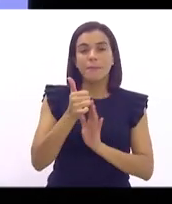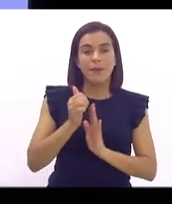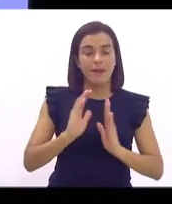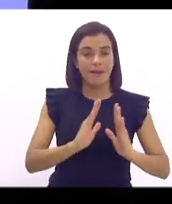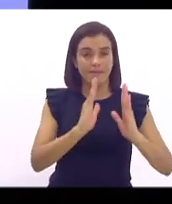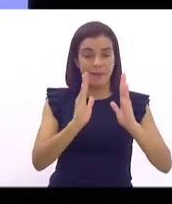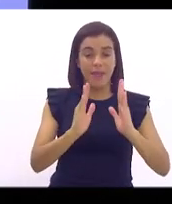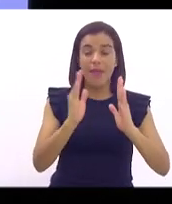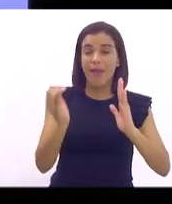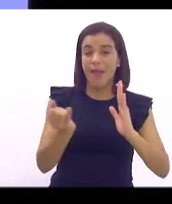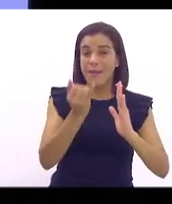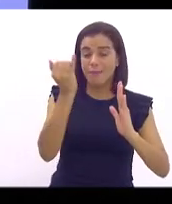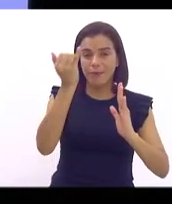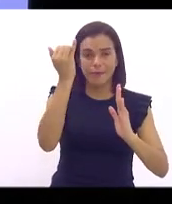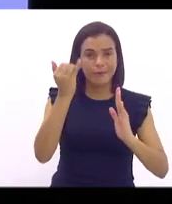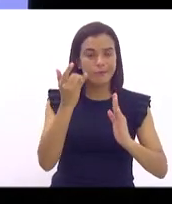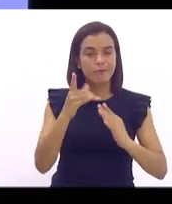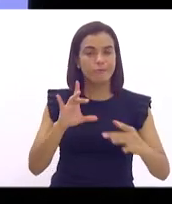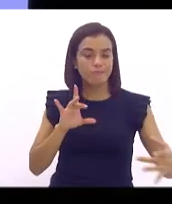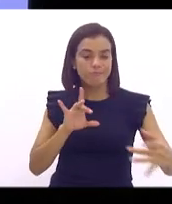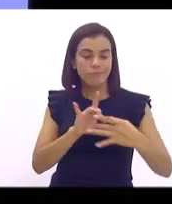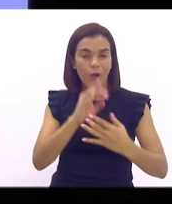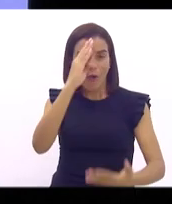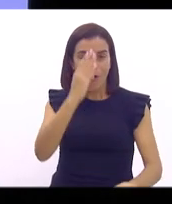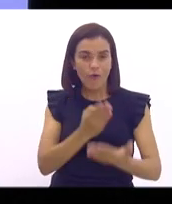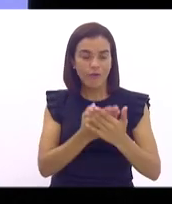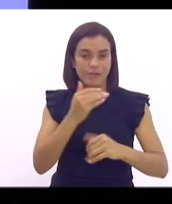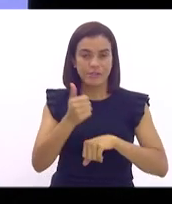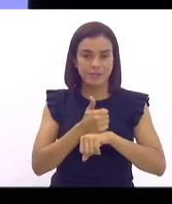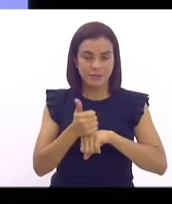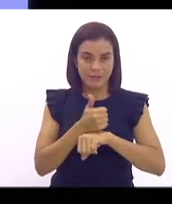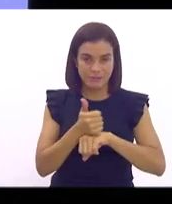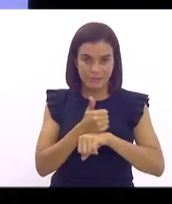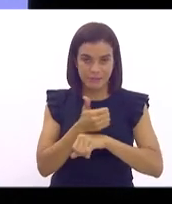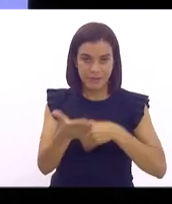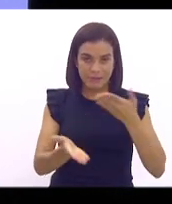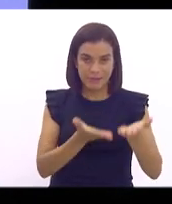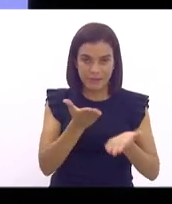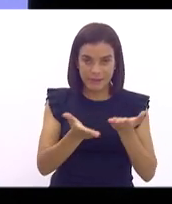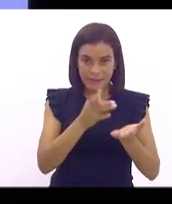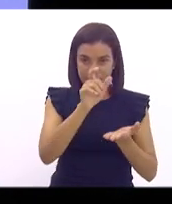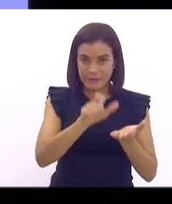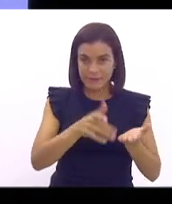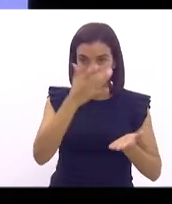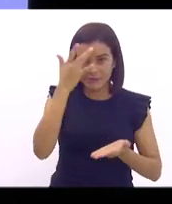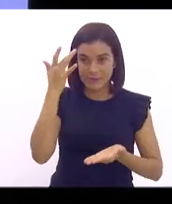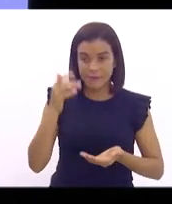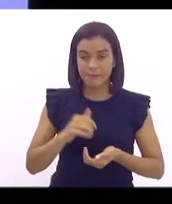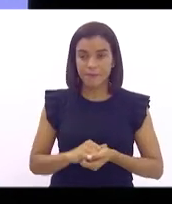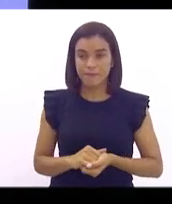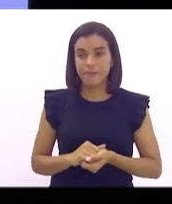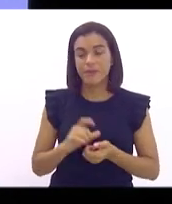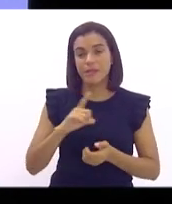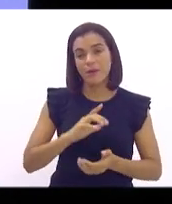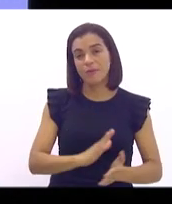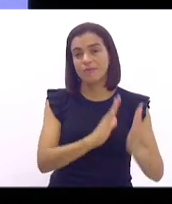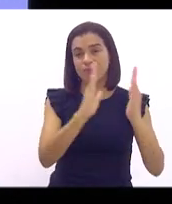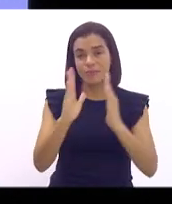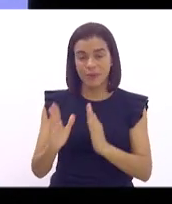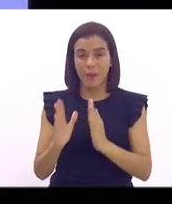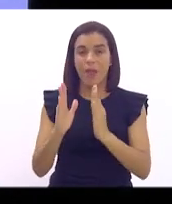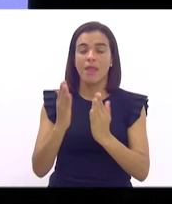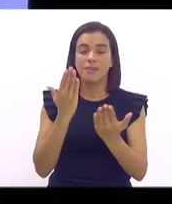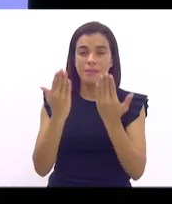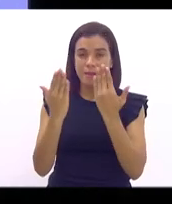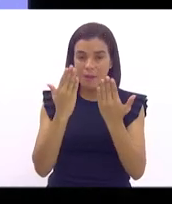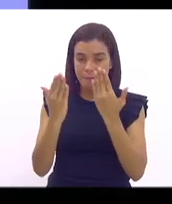é muito importante para a construção de um vínculo e confiança profissional para o atendimento a essa pessoa. Então, passa pelo atendimento psicossocial,